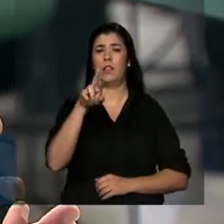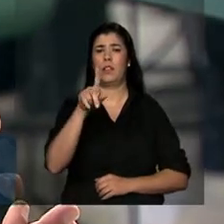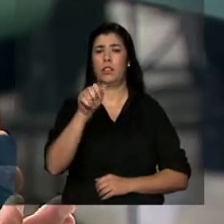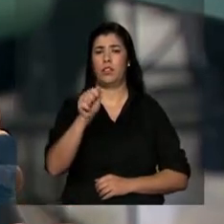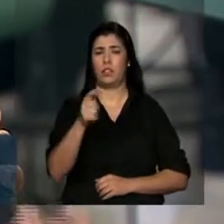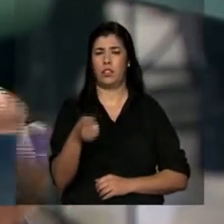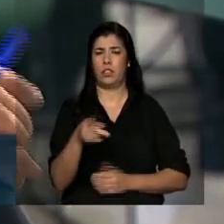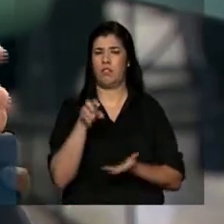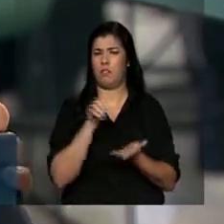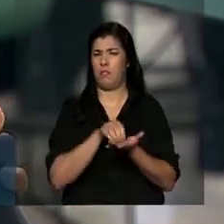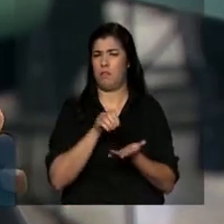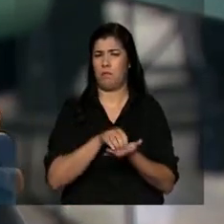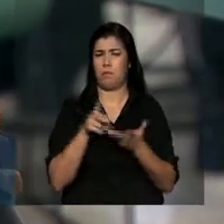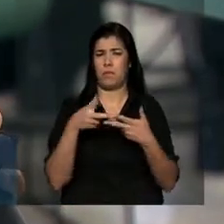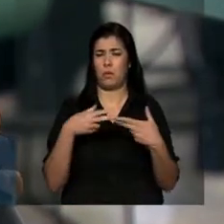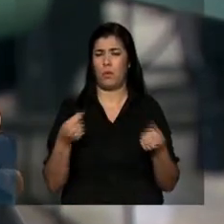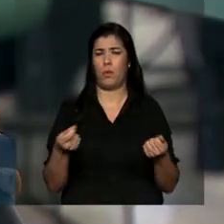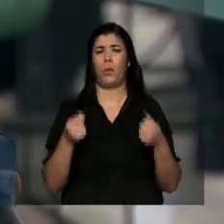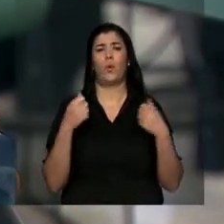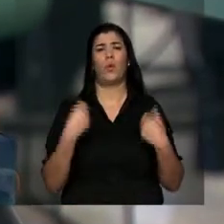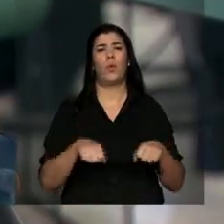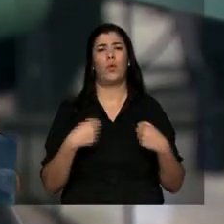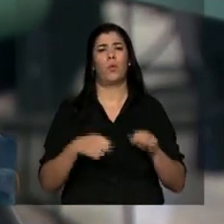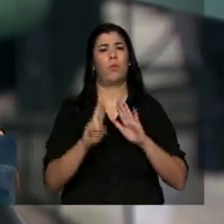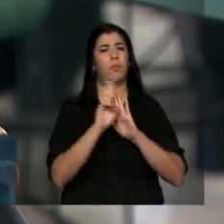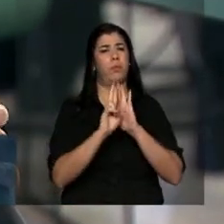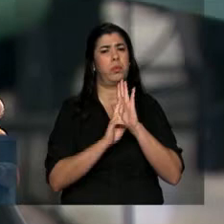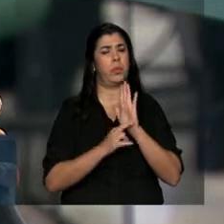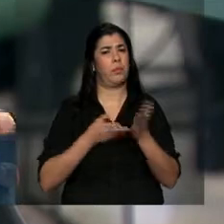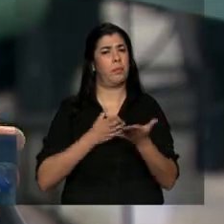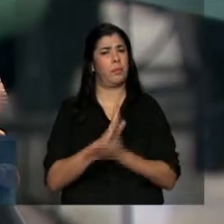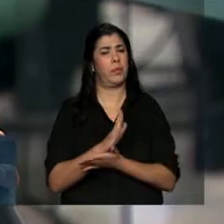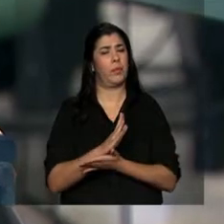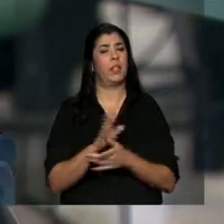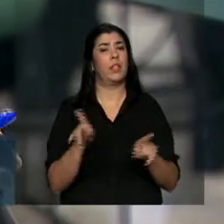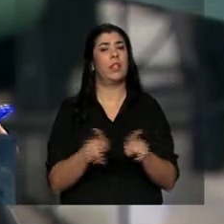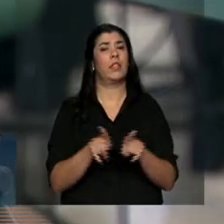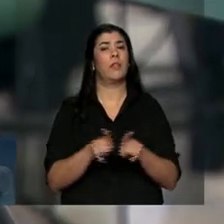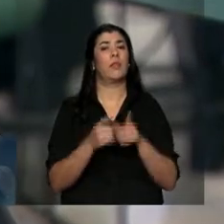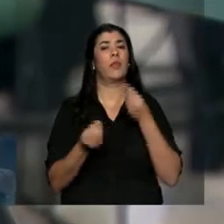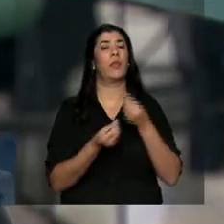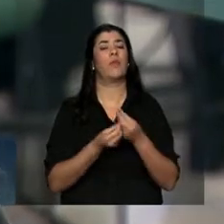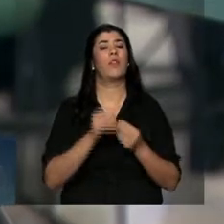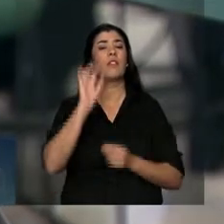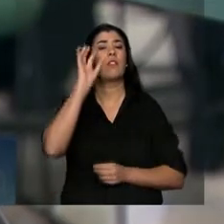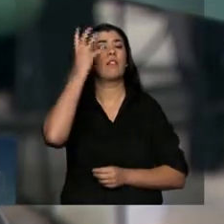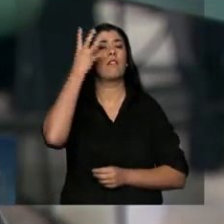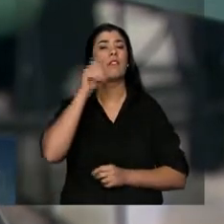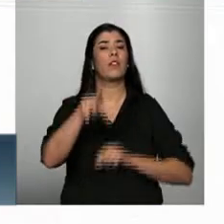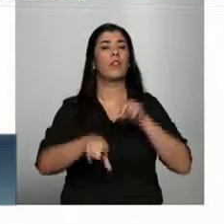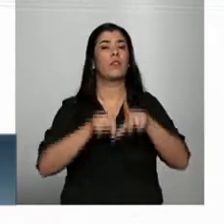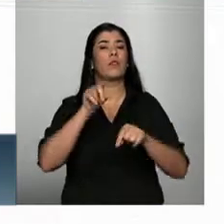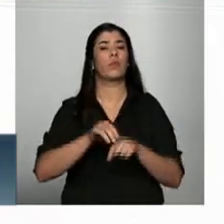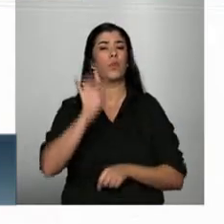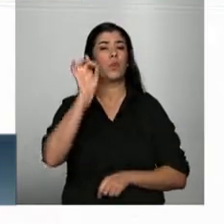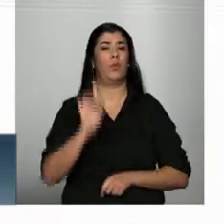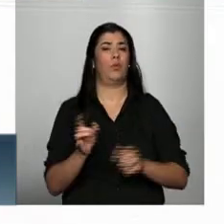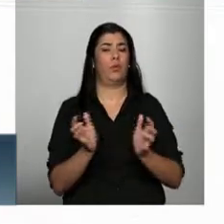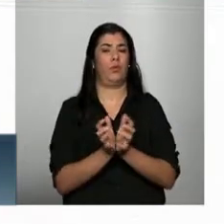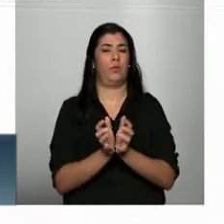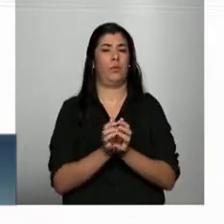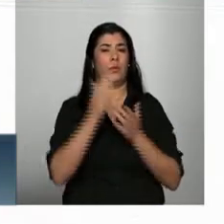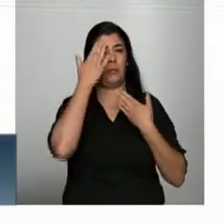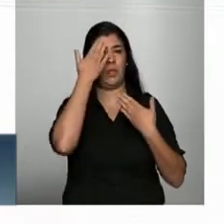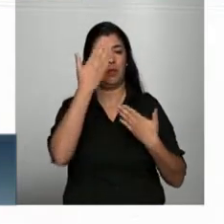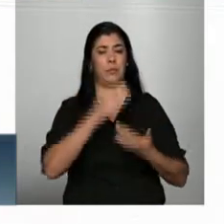que ainda depende de uma pequena regulamentação e também a definição da diretoria. Muito obrigado.